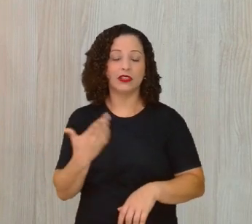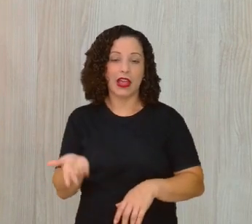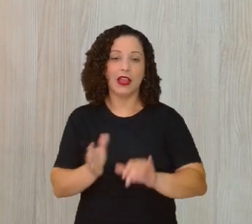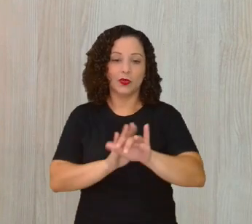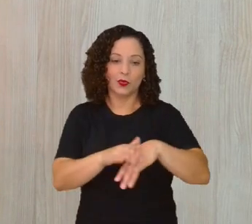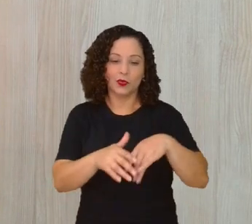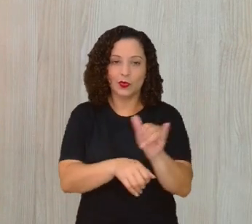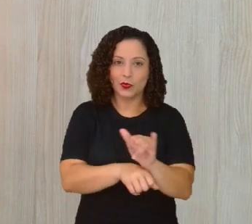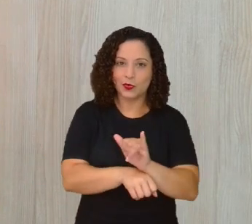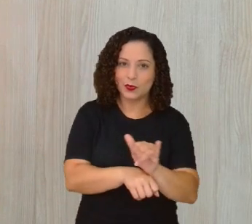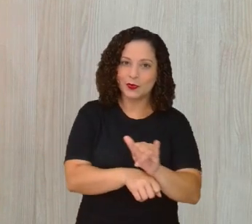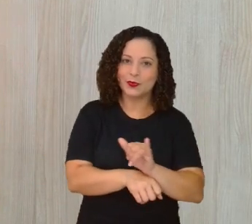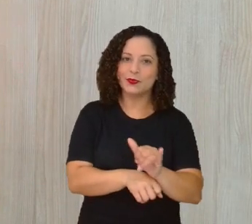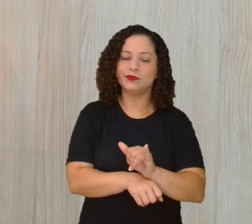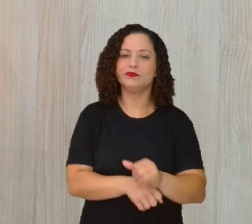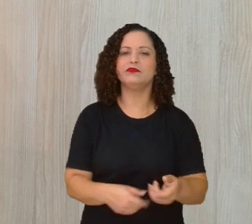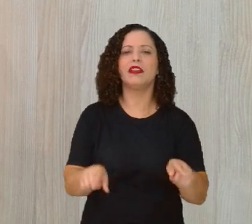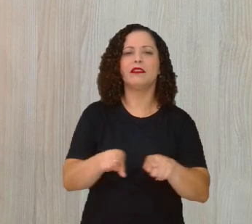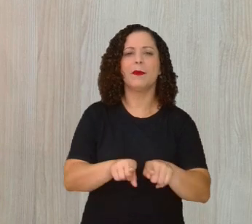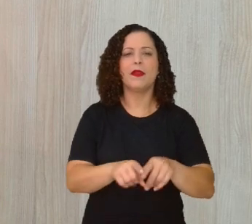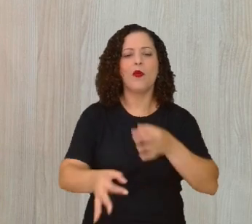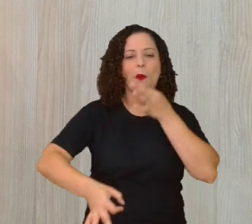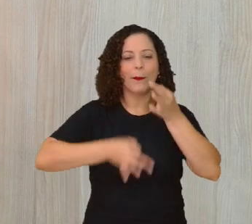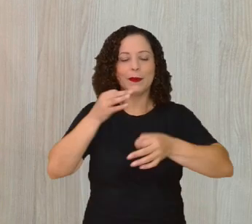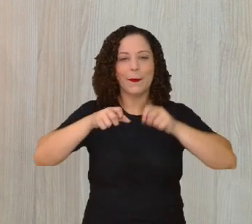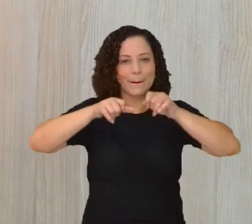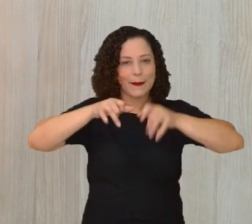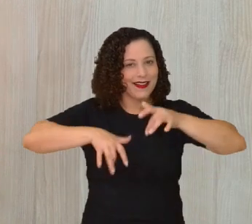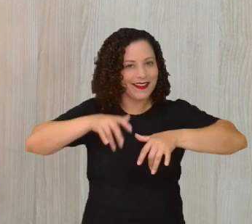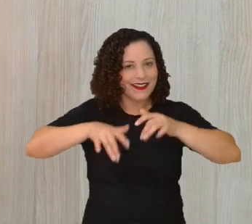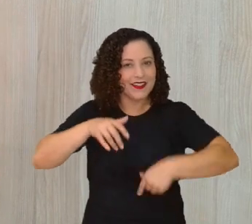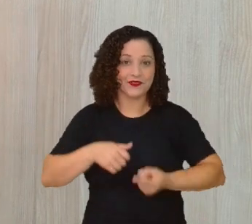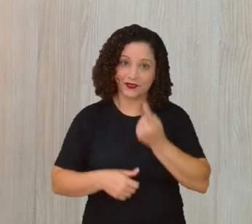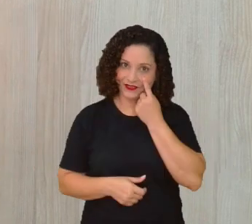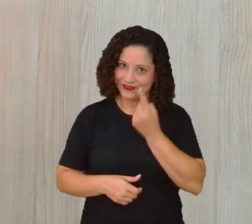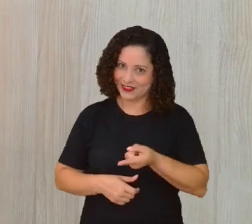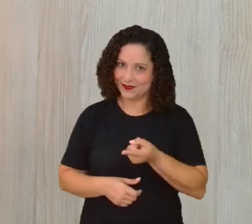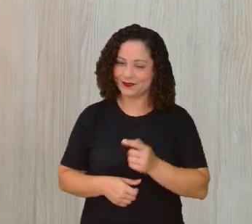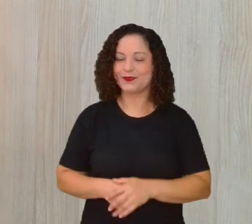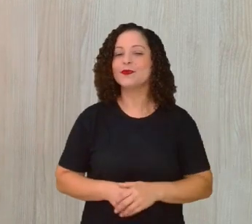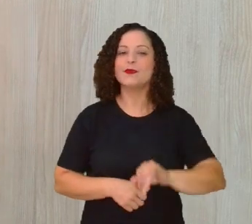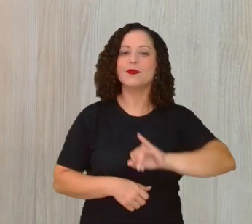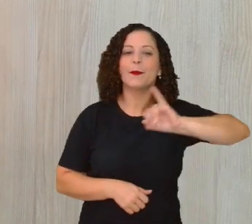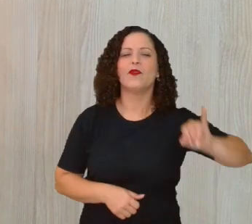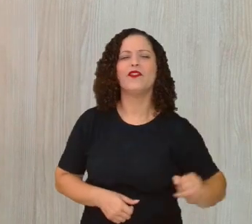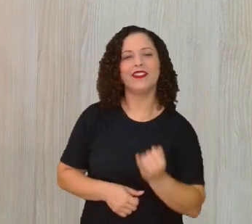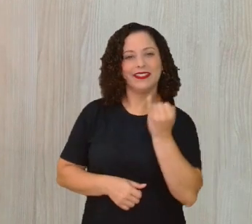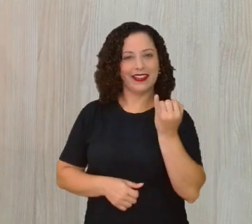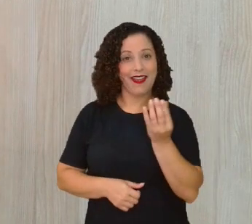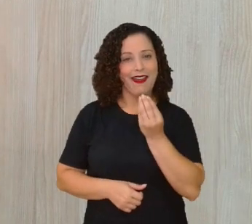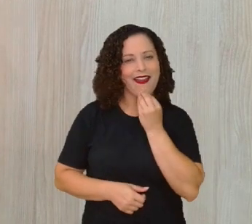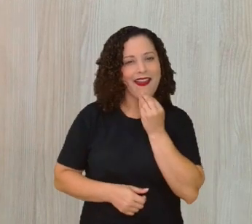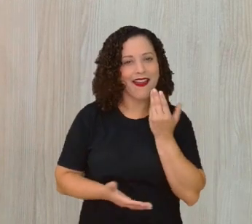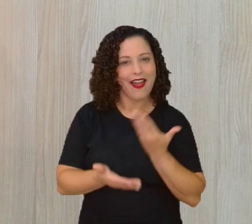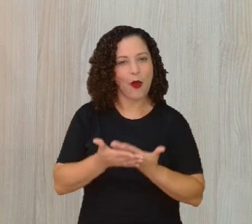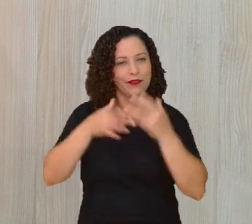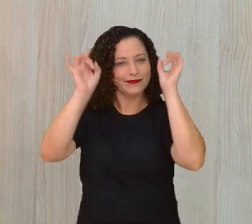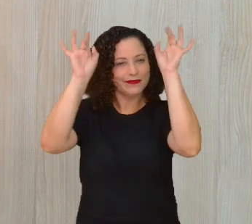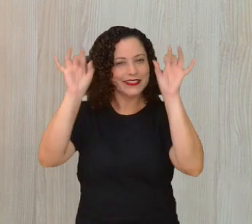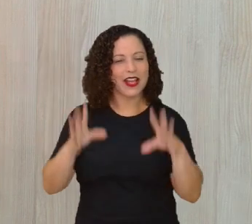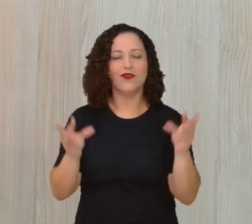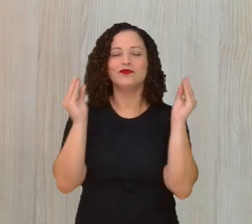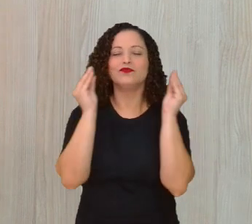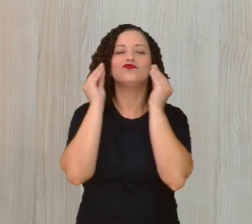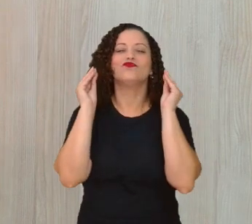Educa Recife e deixar um comentário por lá, que a gente está sempre de olho. No mais, aproveita essa aula que foi feita com muito carinho para vocês, tá certo? Um